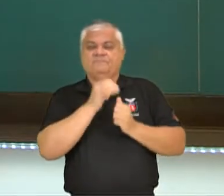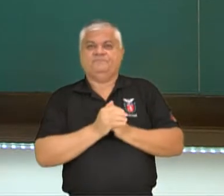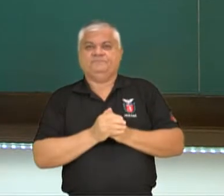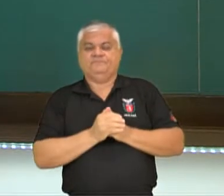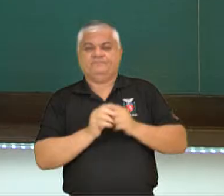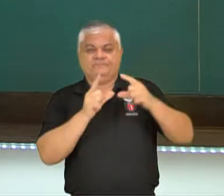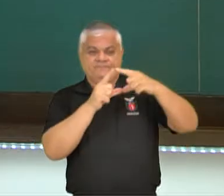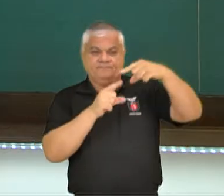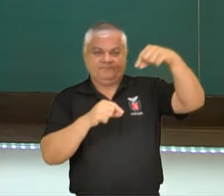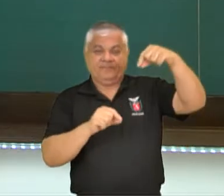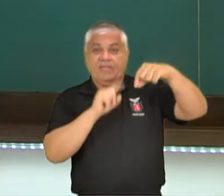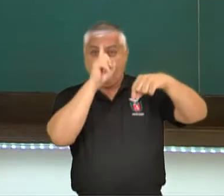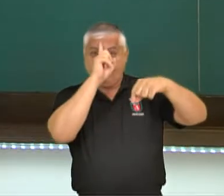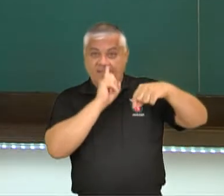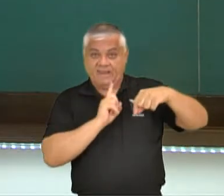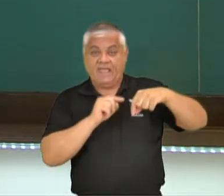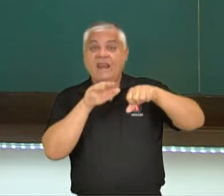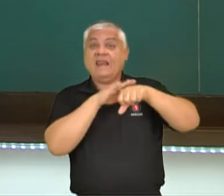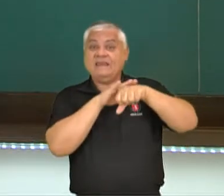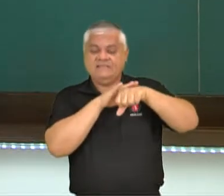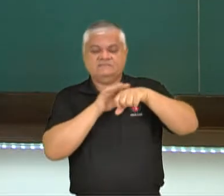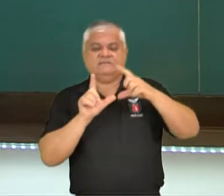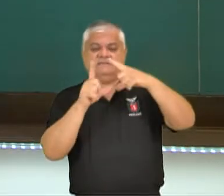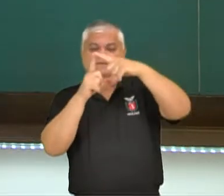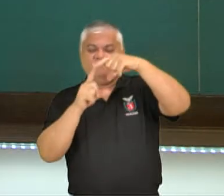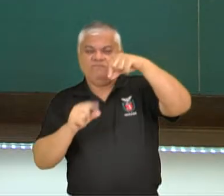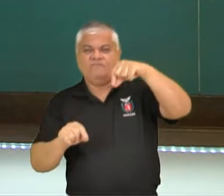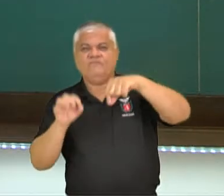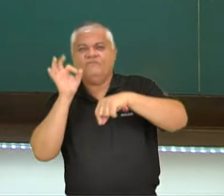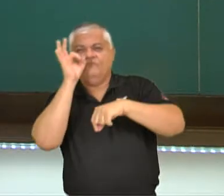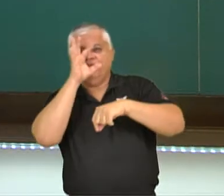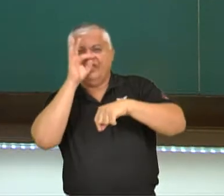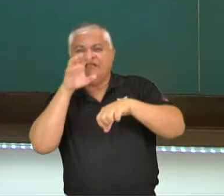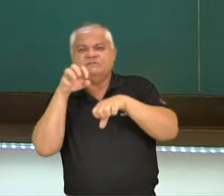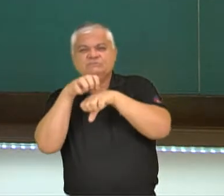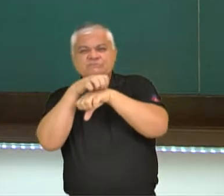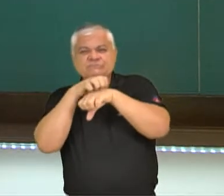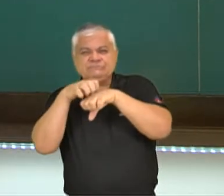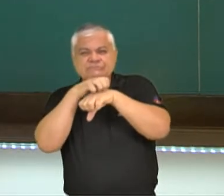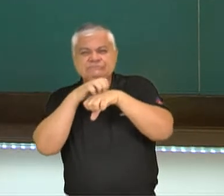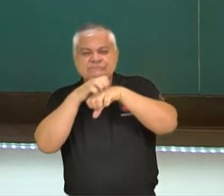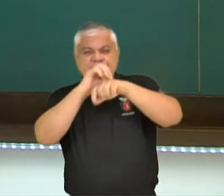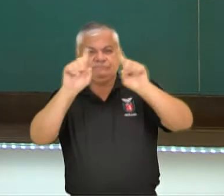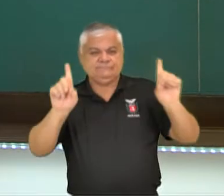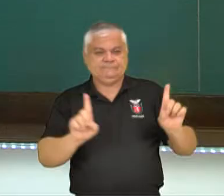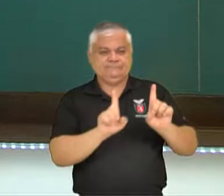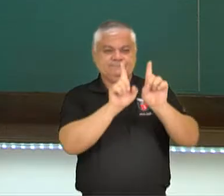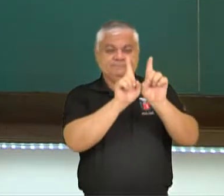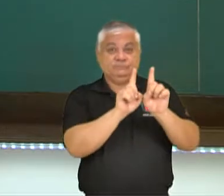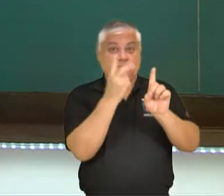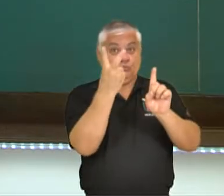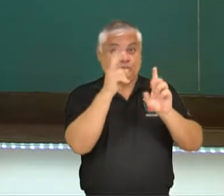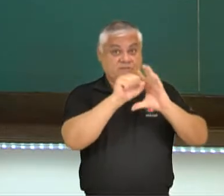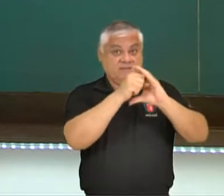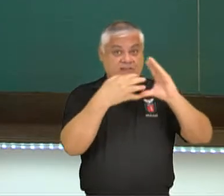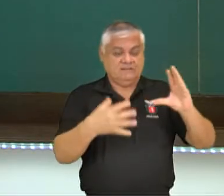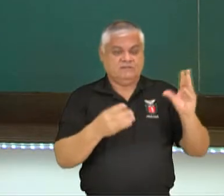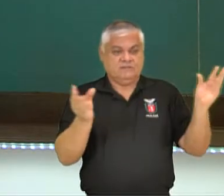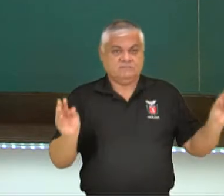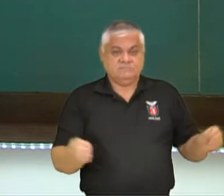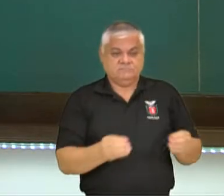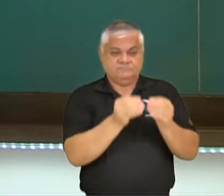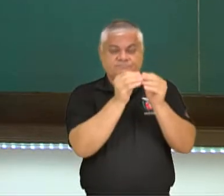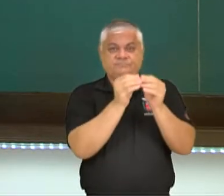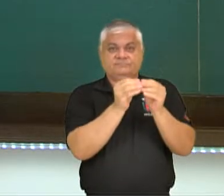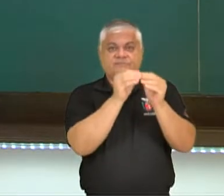ervilha amarela e lisa, verde e rugosa. Então, estou estudando duas características, a cor e a textura. Vou fazer os cruzamentos de